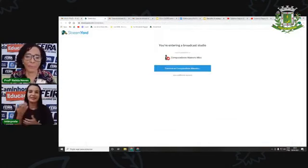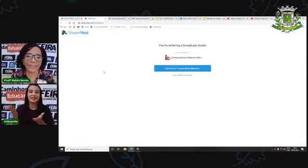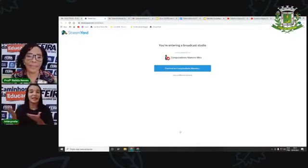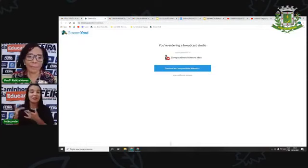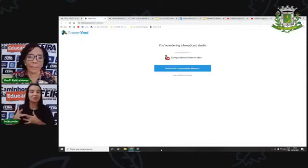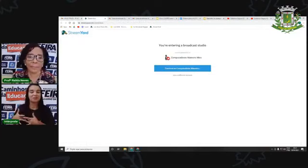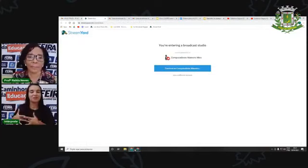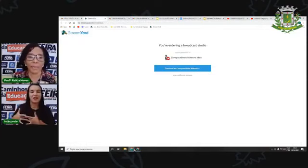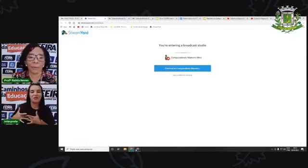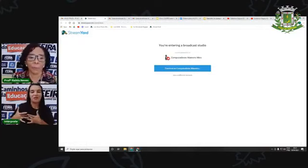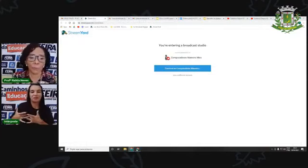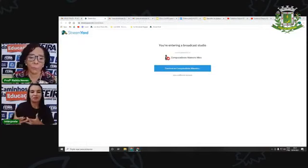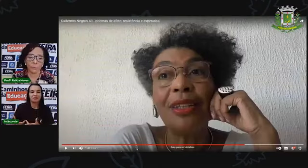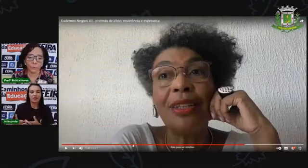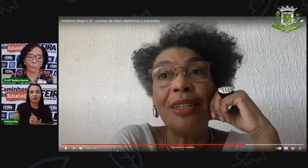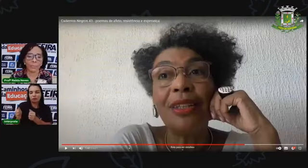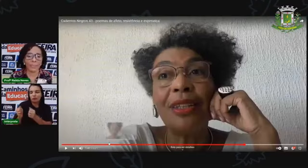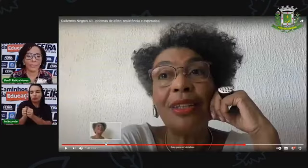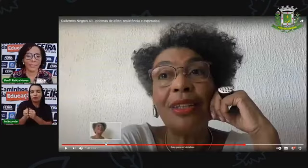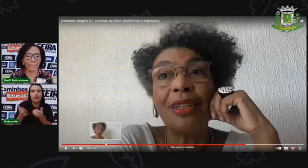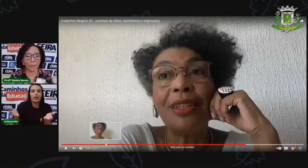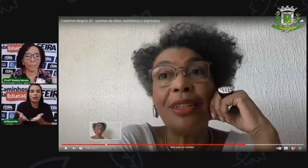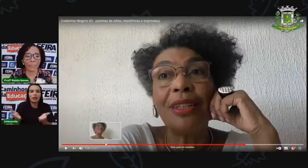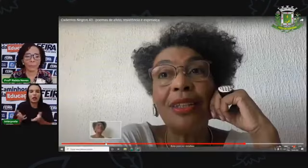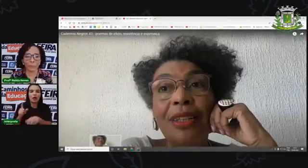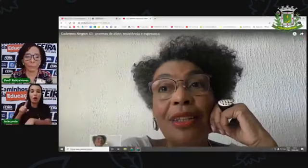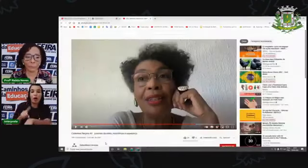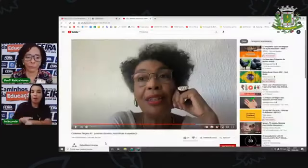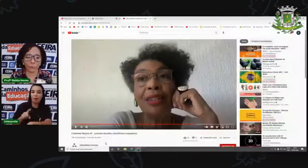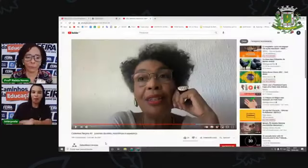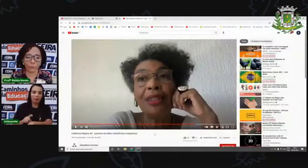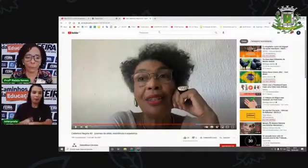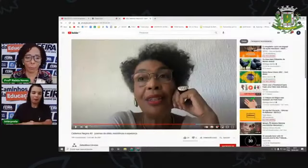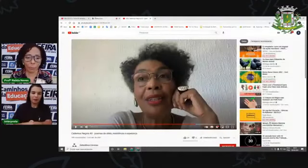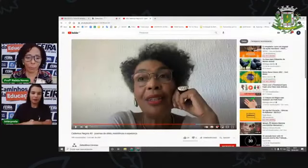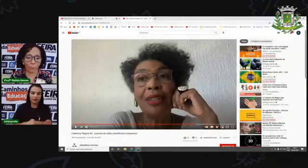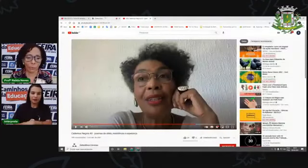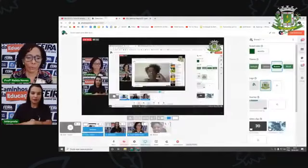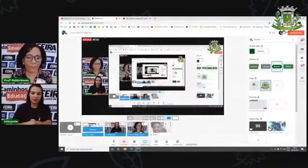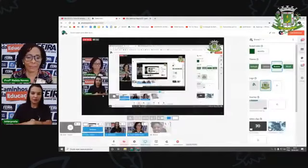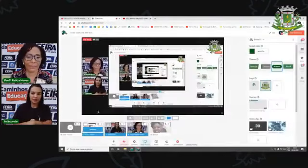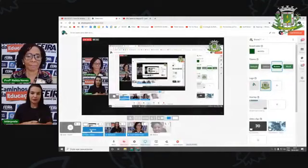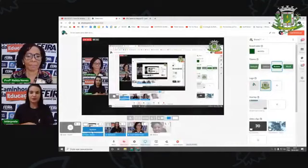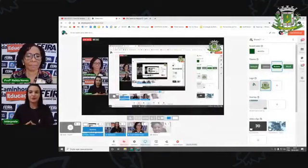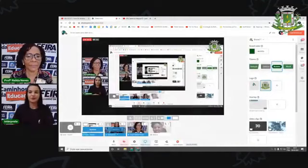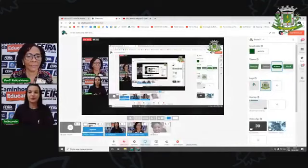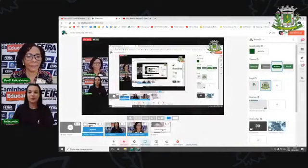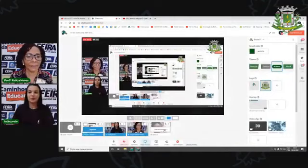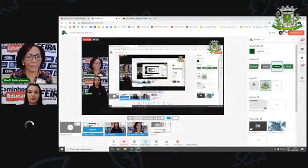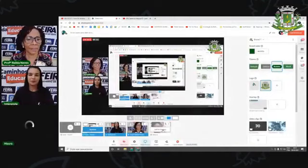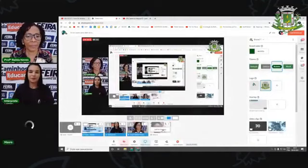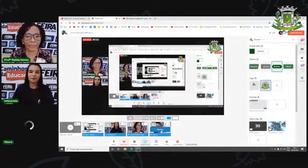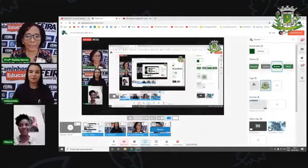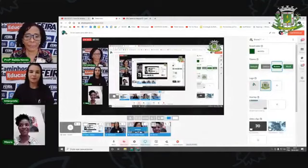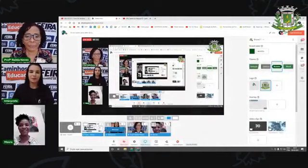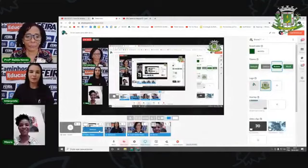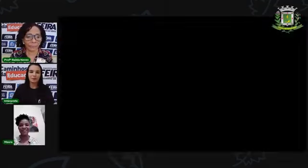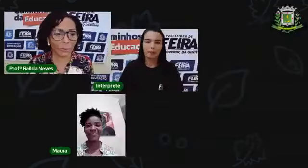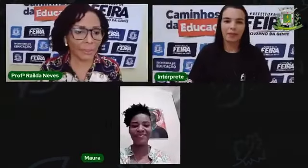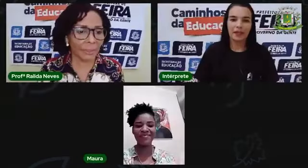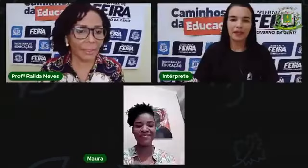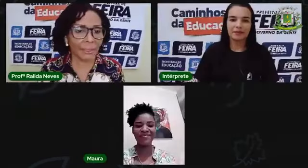à disposição para estar conosco nesse momento de hoje. E salve